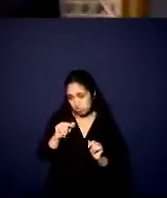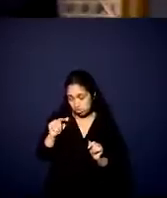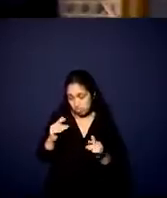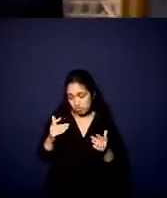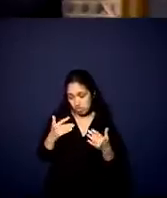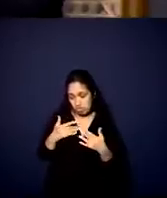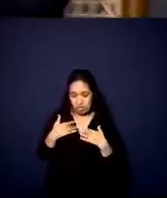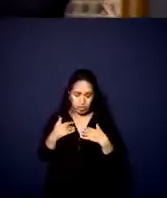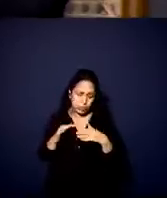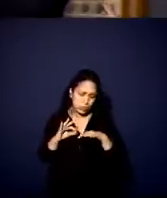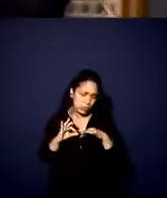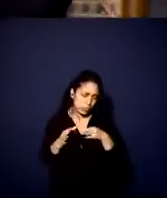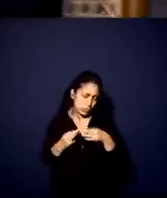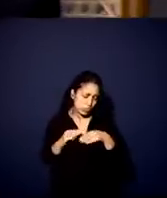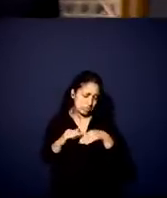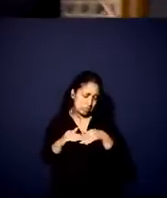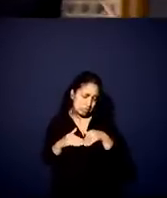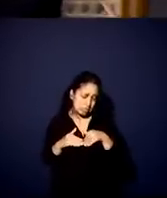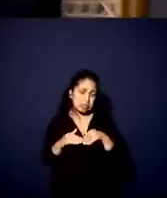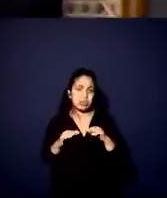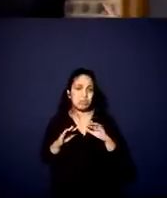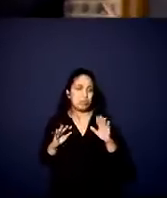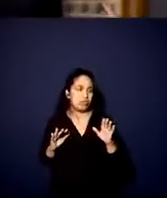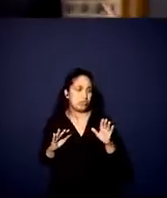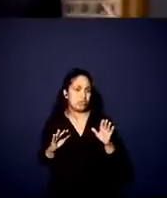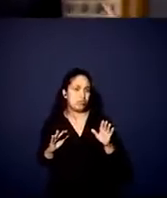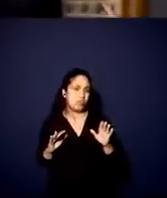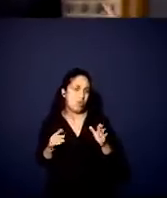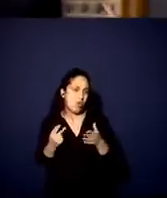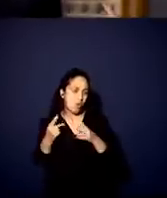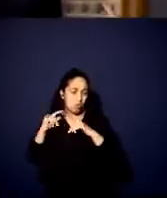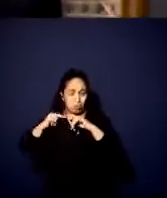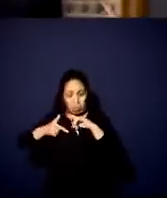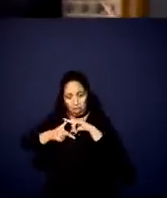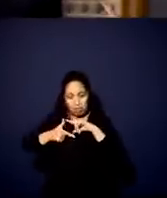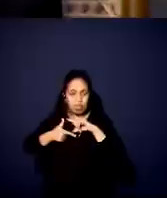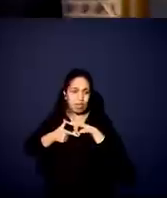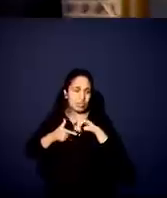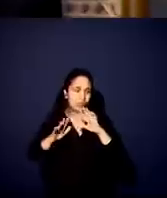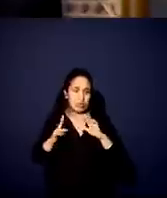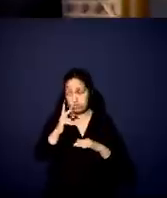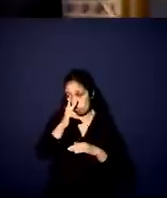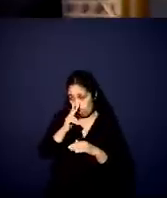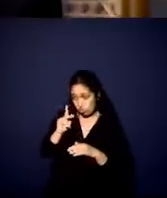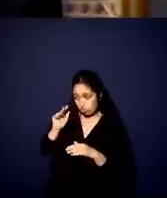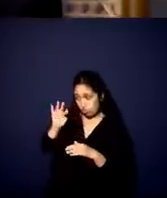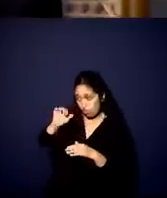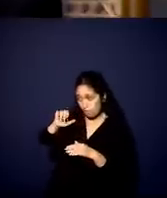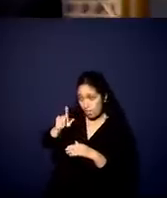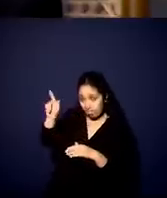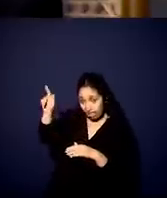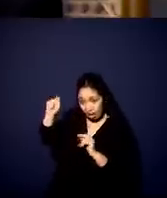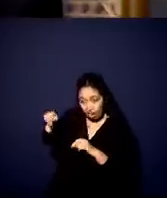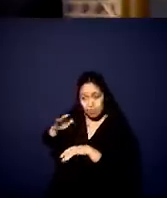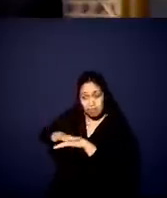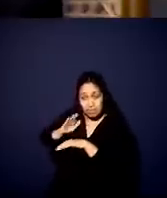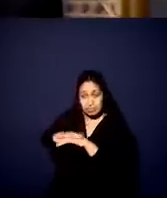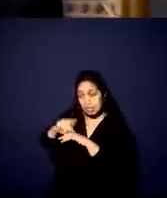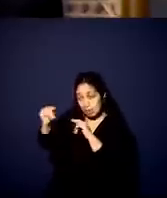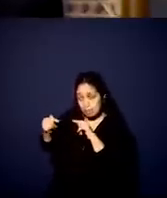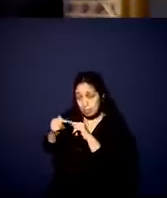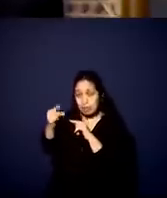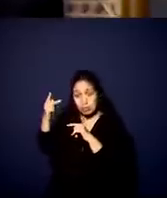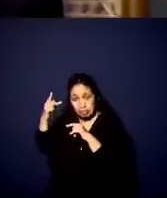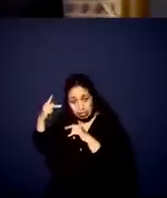ingênuo ou antiquado mas eu acho que o feto tá lá para fazer cumprir a missão que ele tem